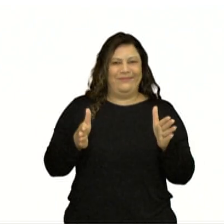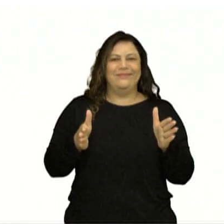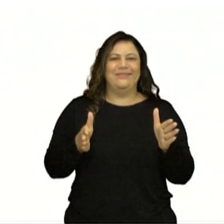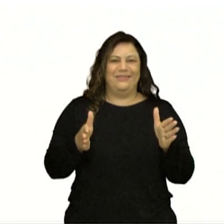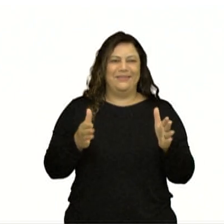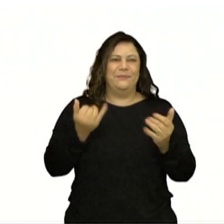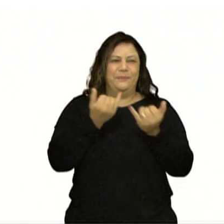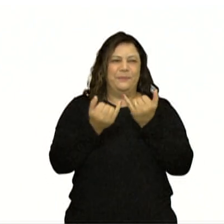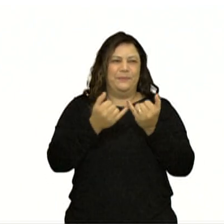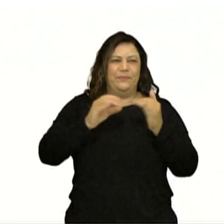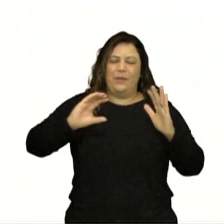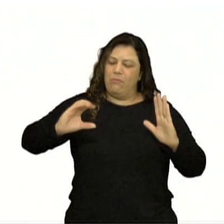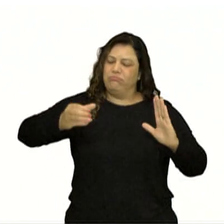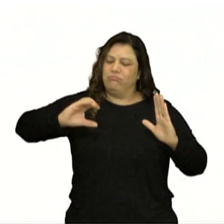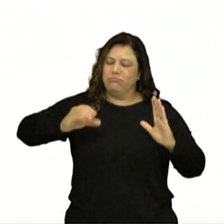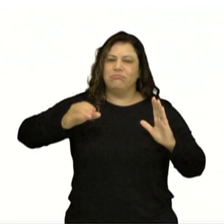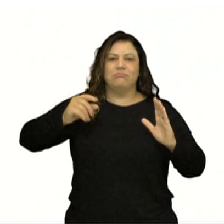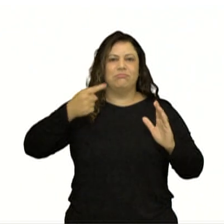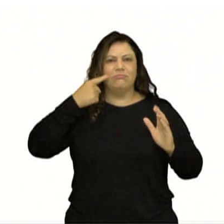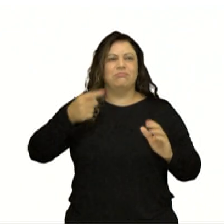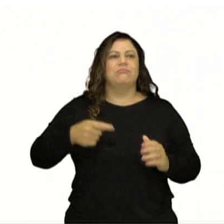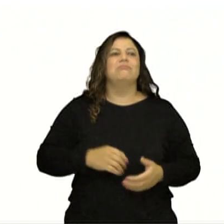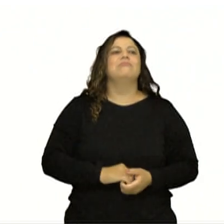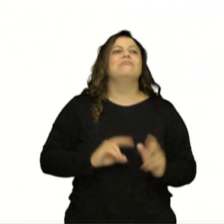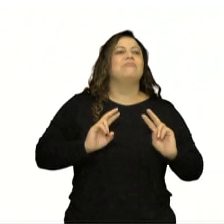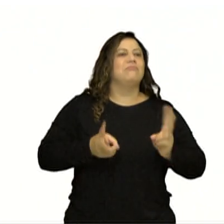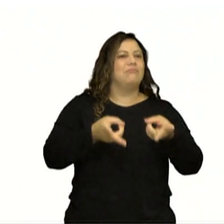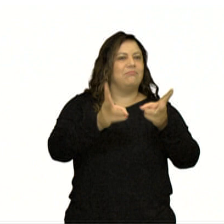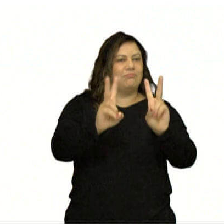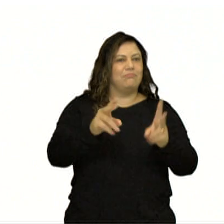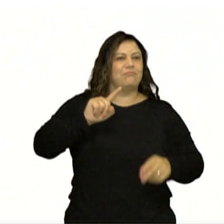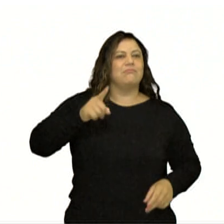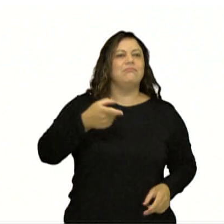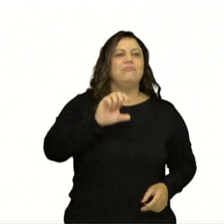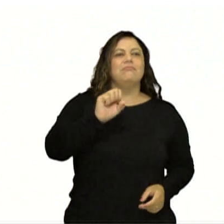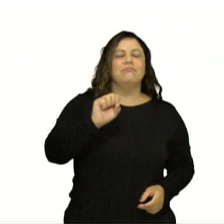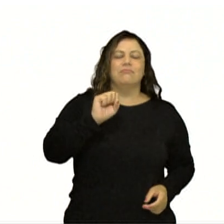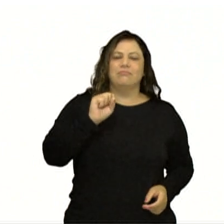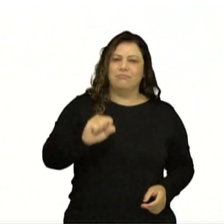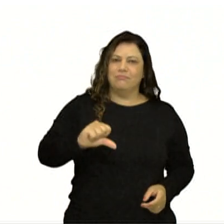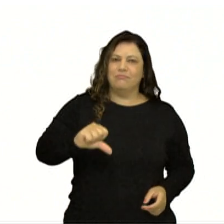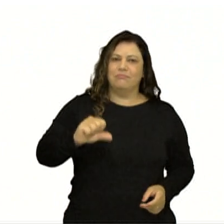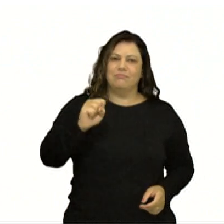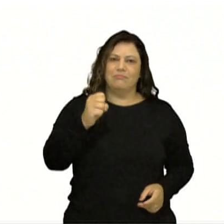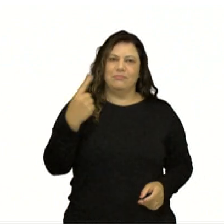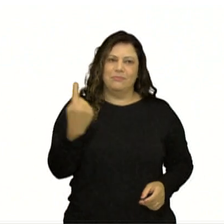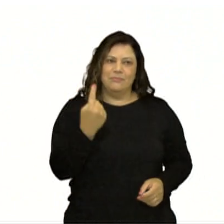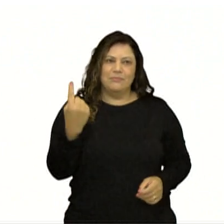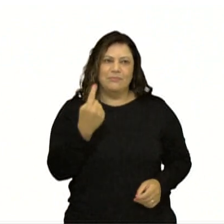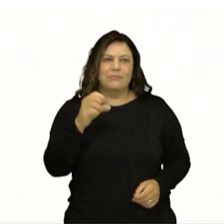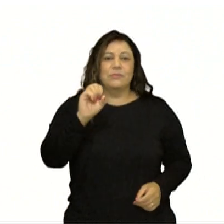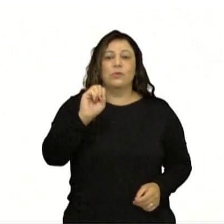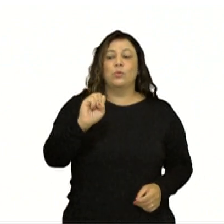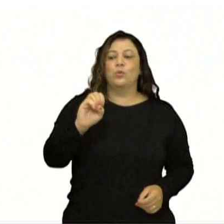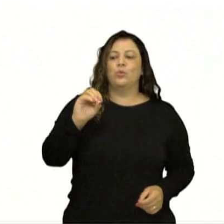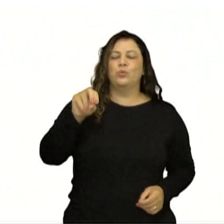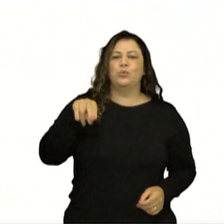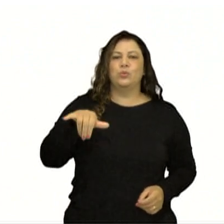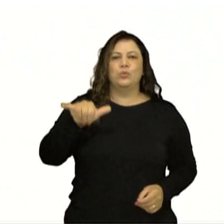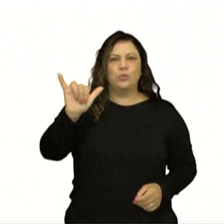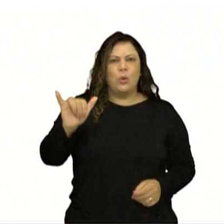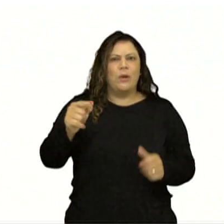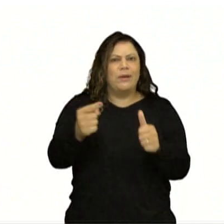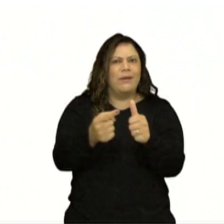mudar a estação, olha que show de bola. Vamos lá, seguindo em frente. Em 1881, a Sony Mavic, a primeira